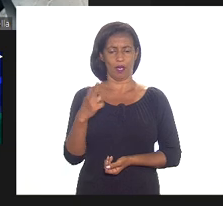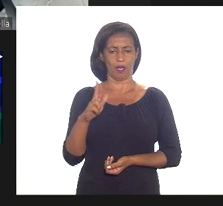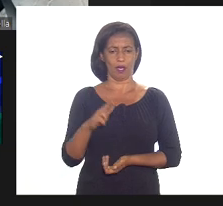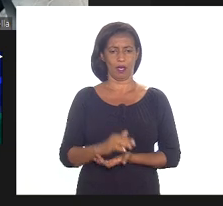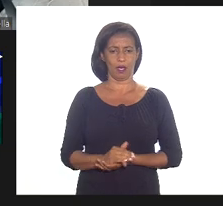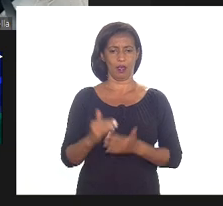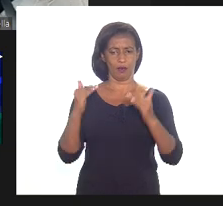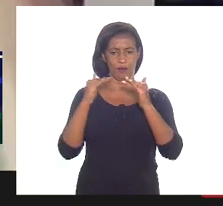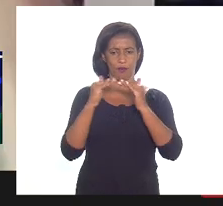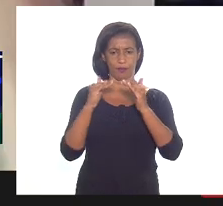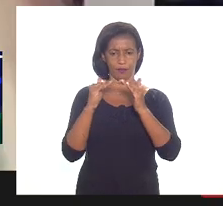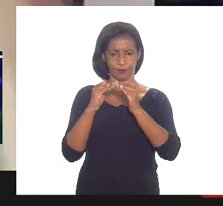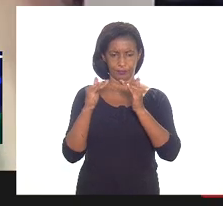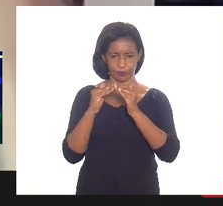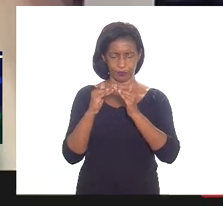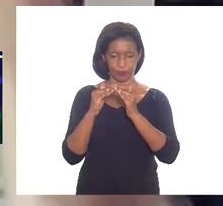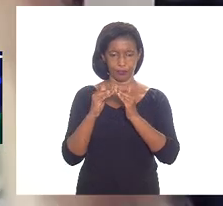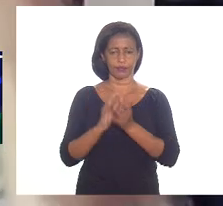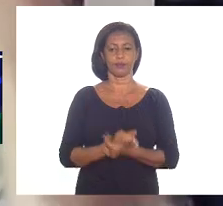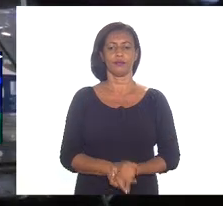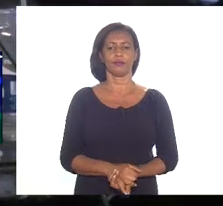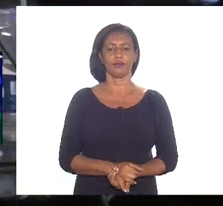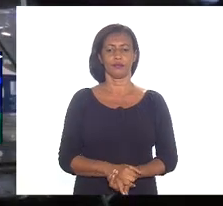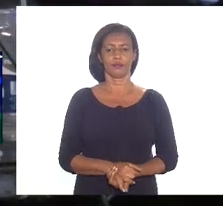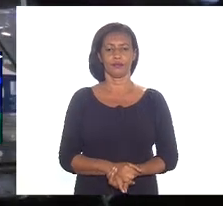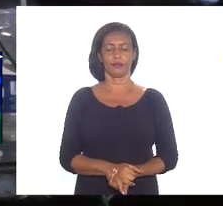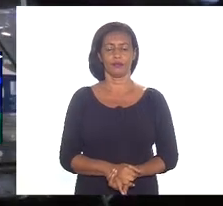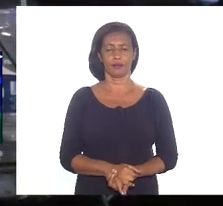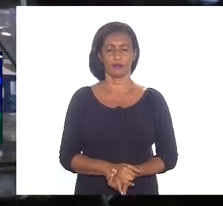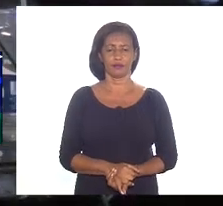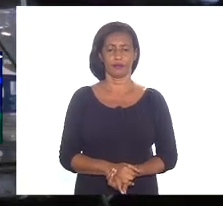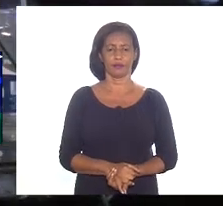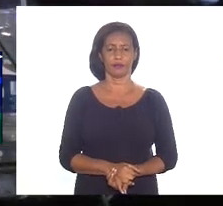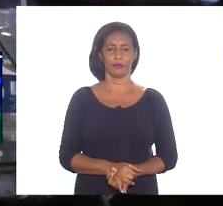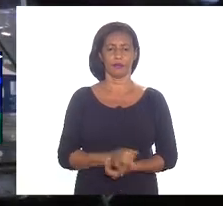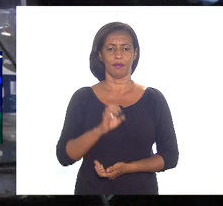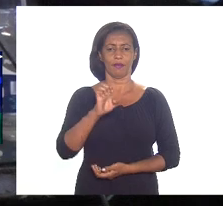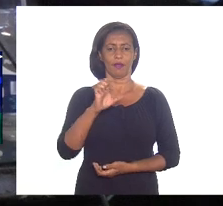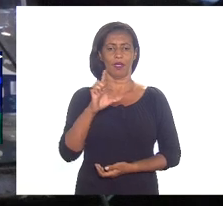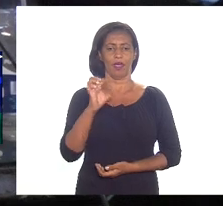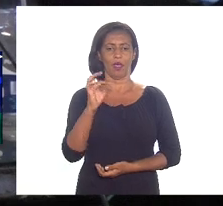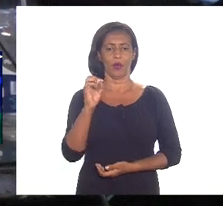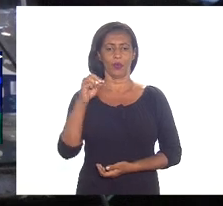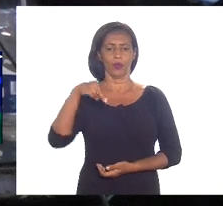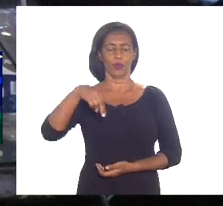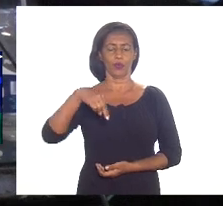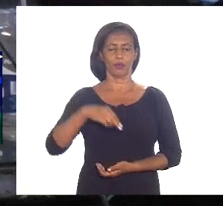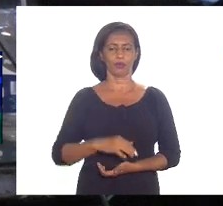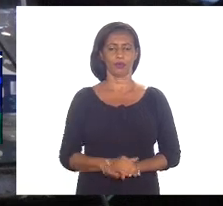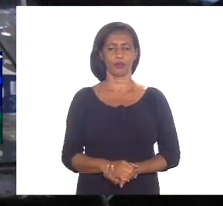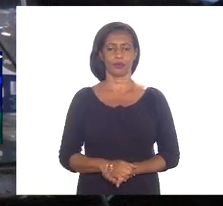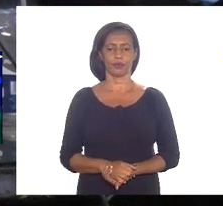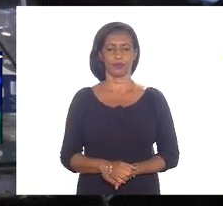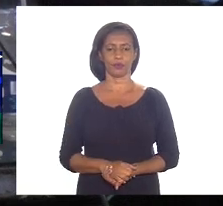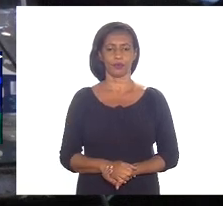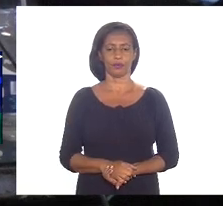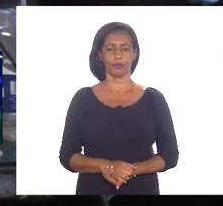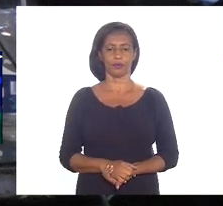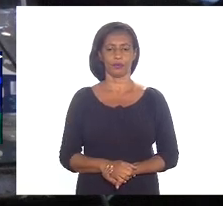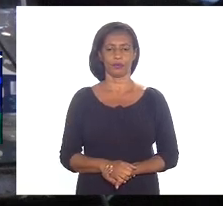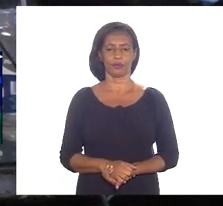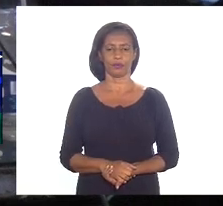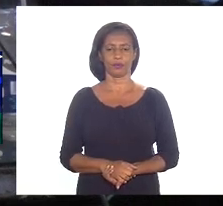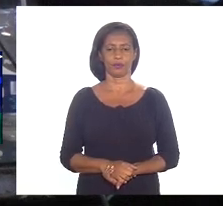o deputado Obrigado Deputado Elton Cristo como volta a